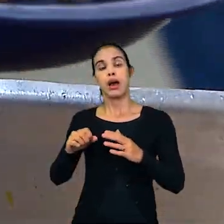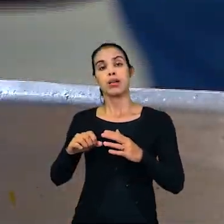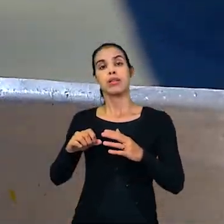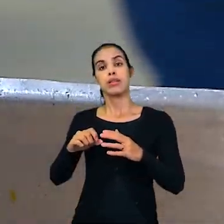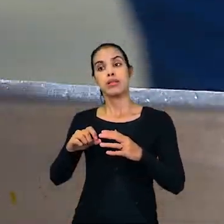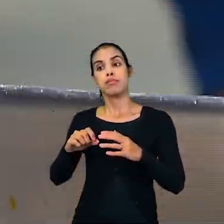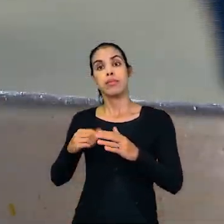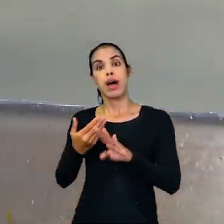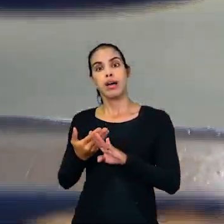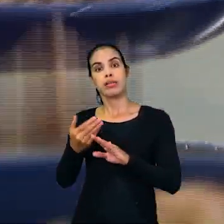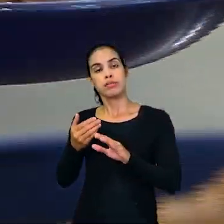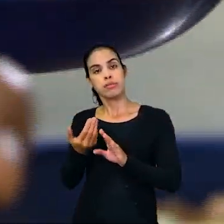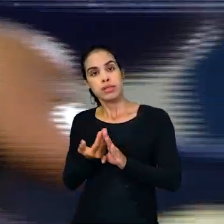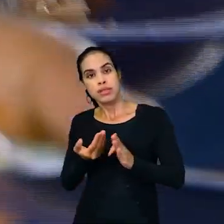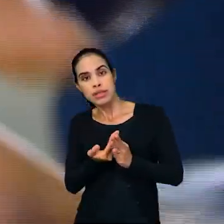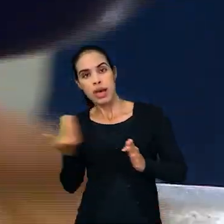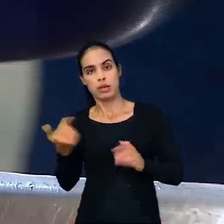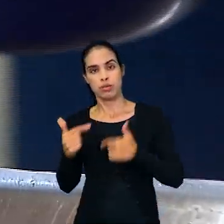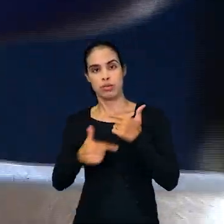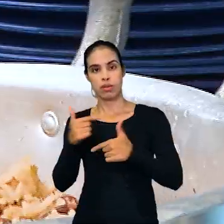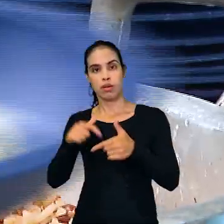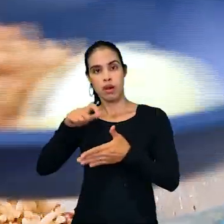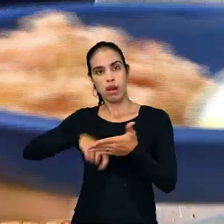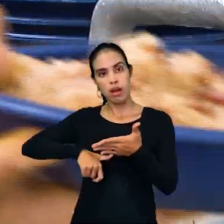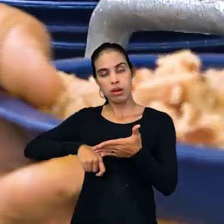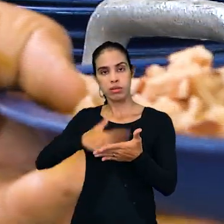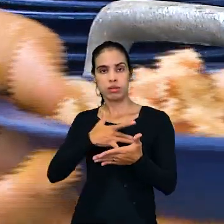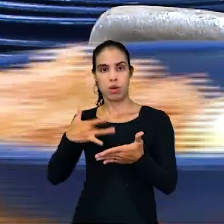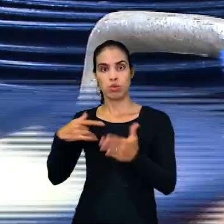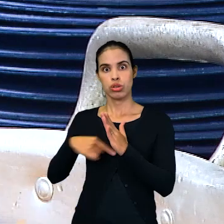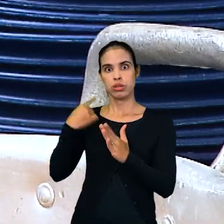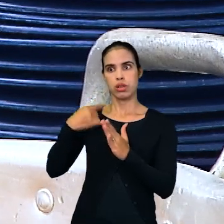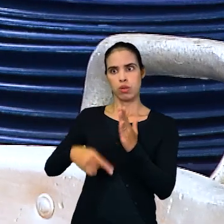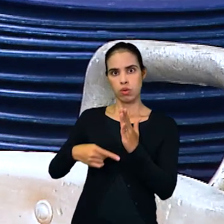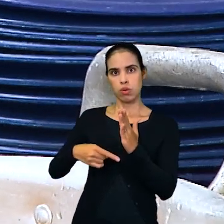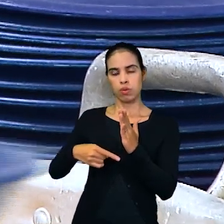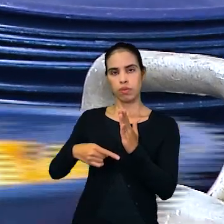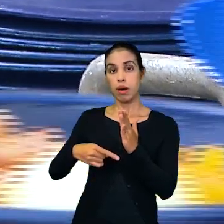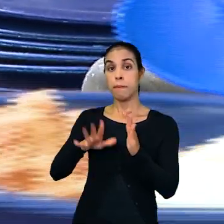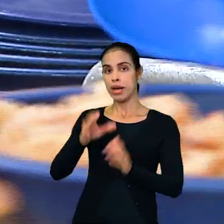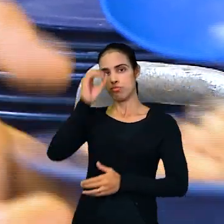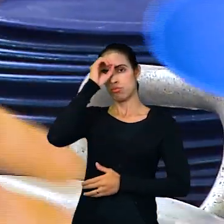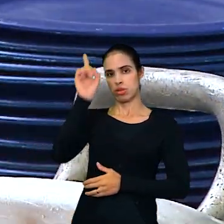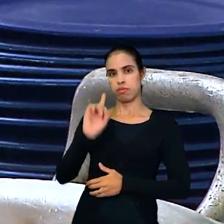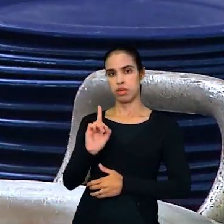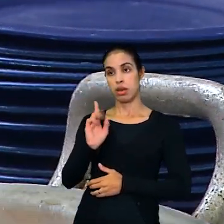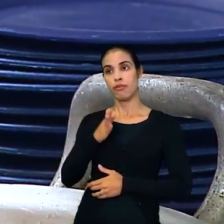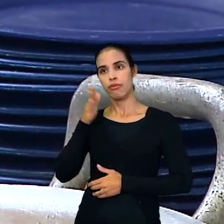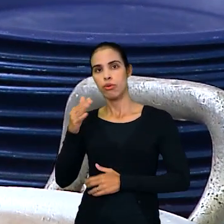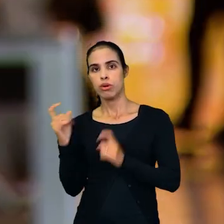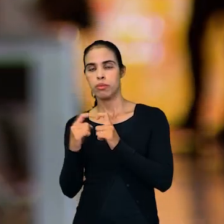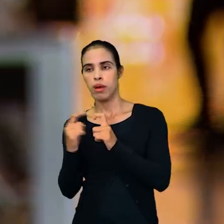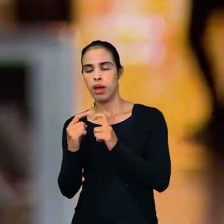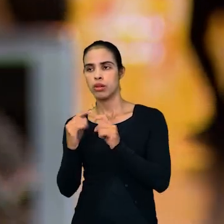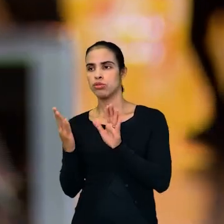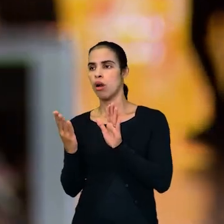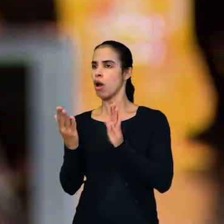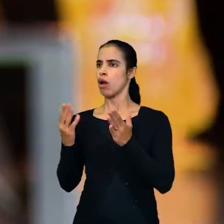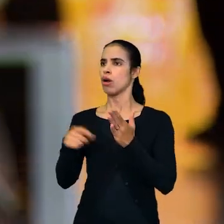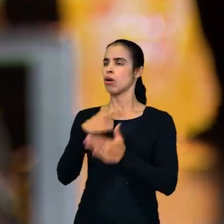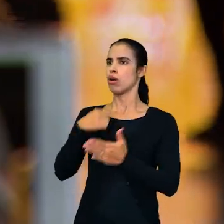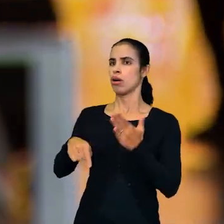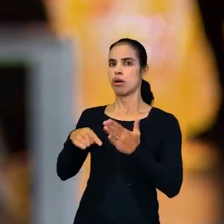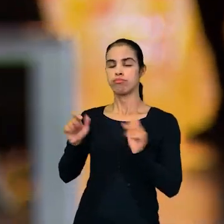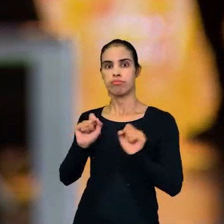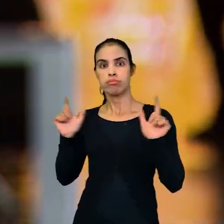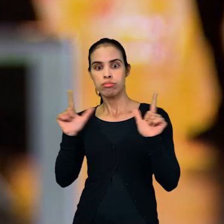da operadora e a mulher só tomou conhecimento quando tentou se consultar com o ortopedista e teve o atendimento negado. A empresa, que